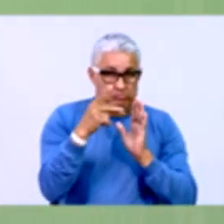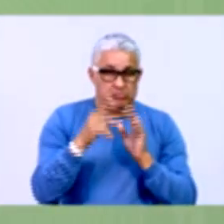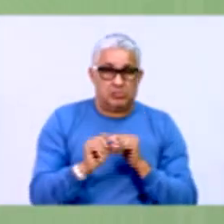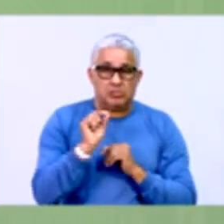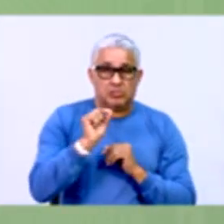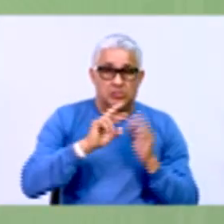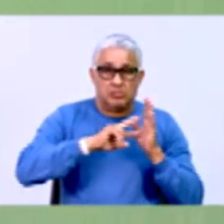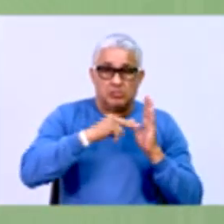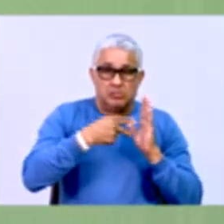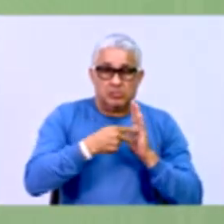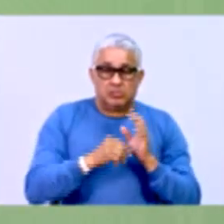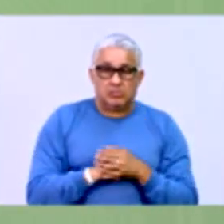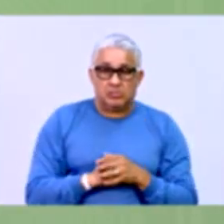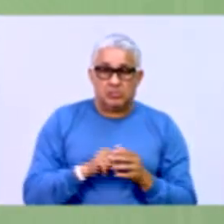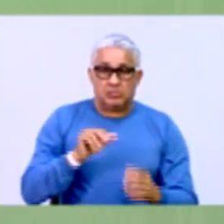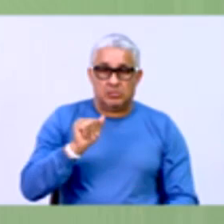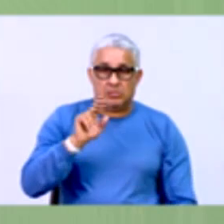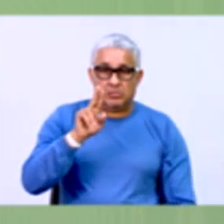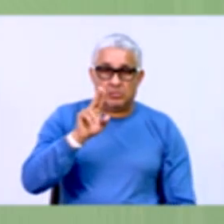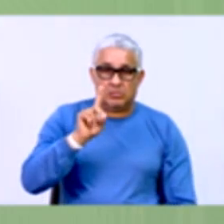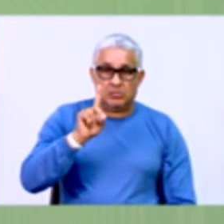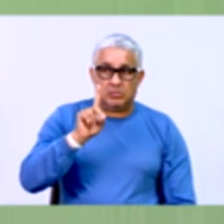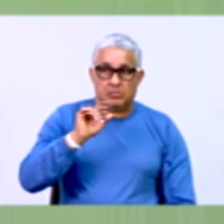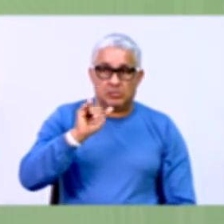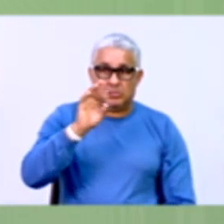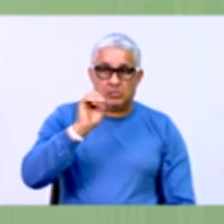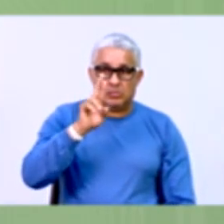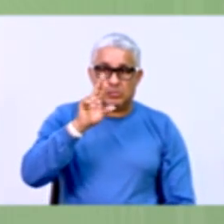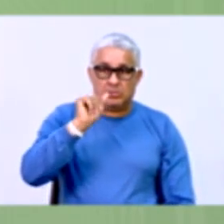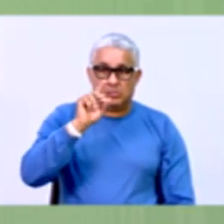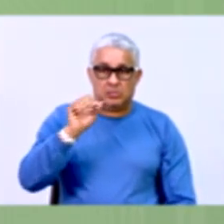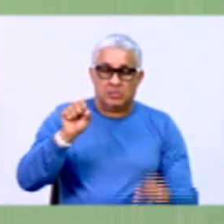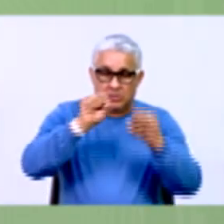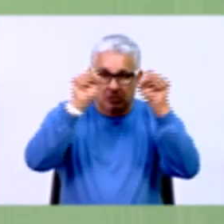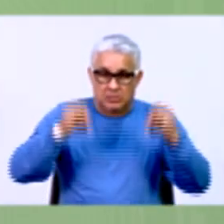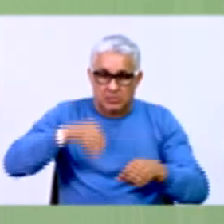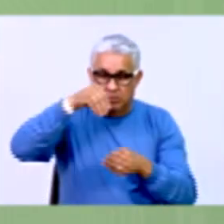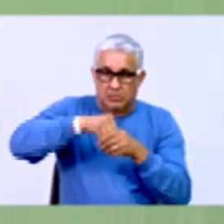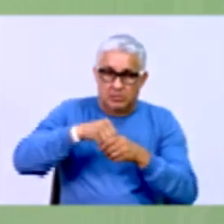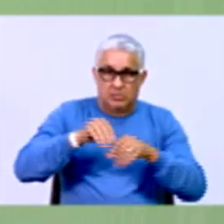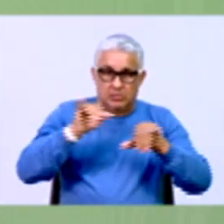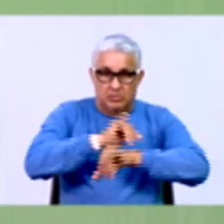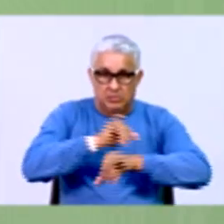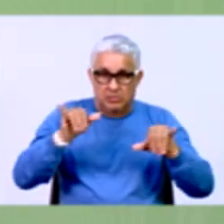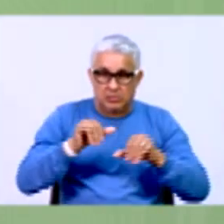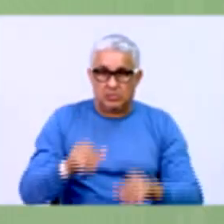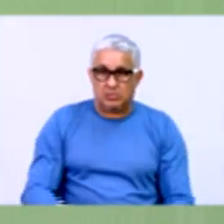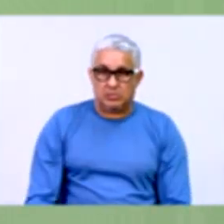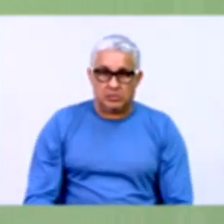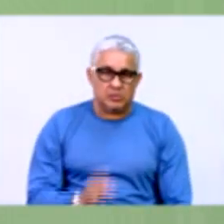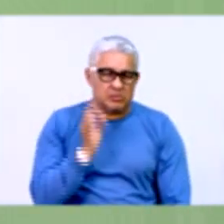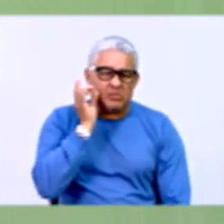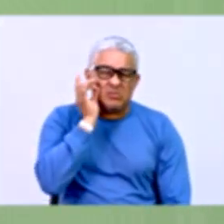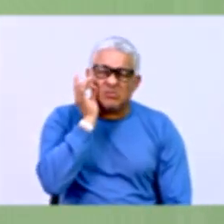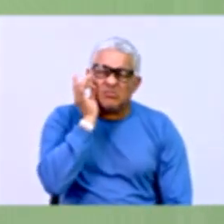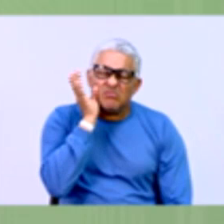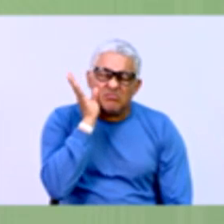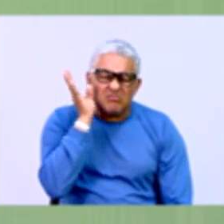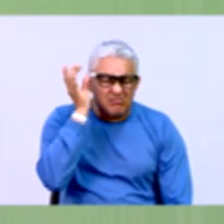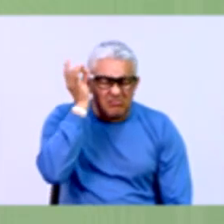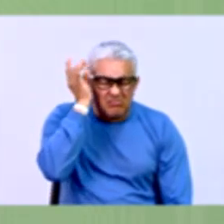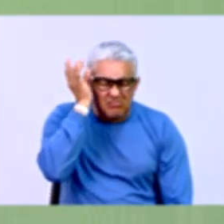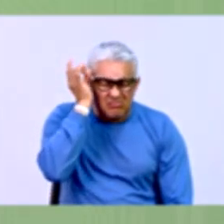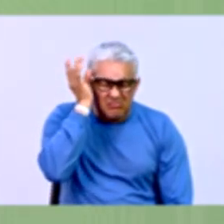que significa auditoria em sistemas de informação? Facinho. Isso é facinho, né? Facinho.